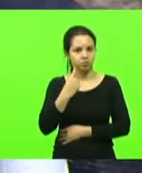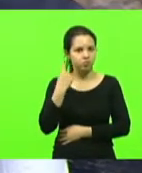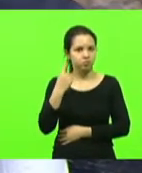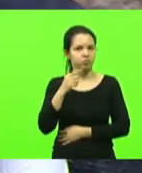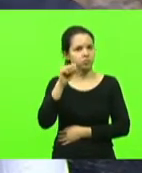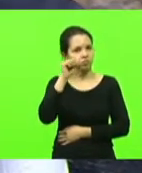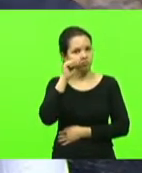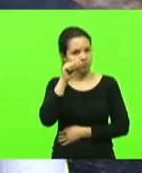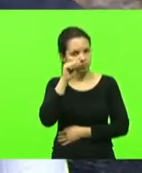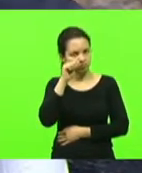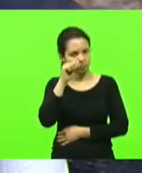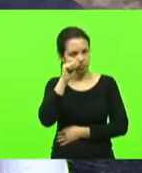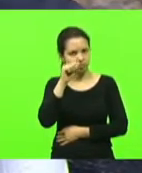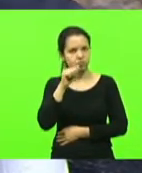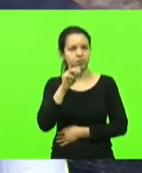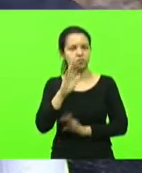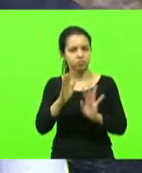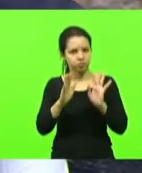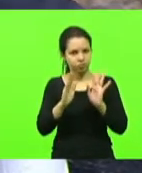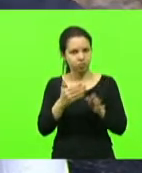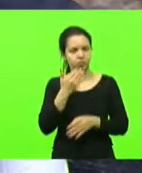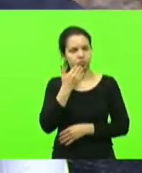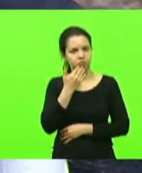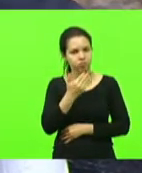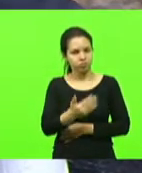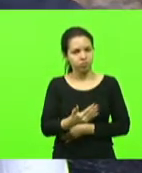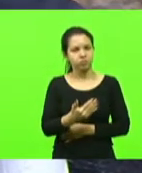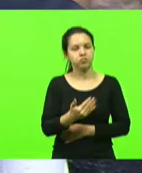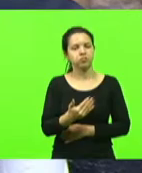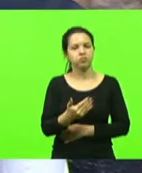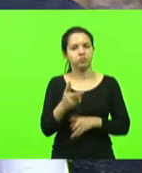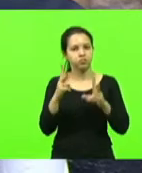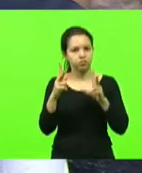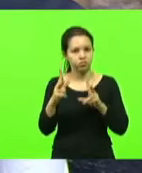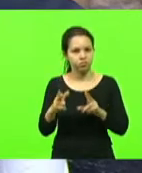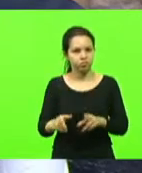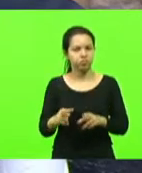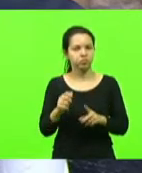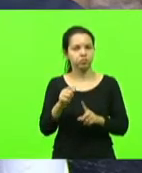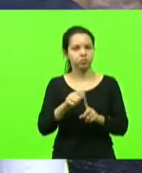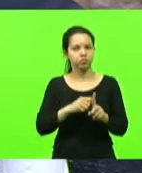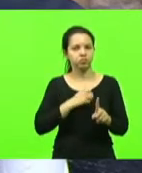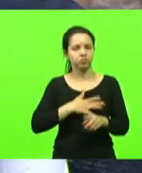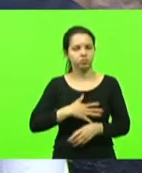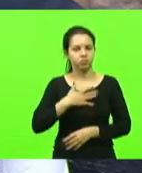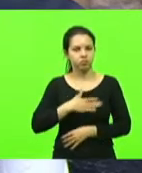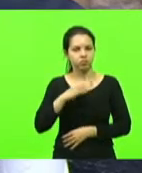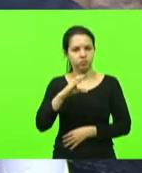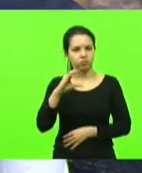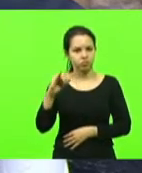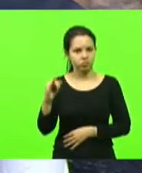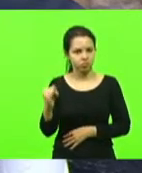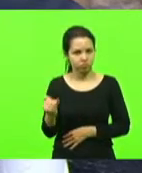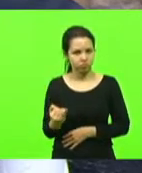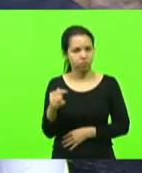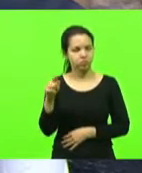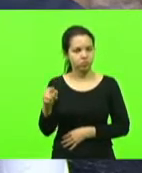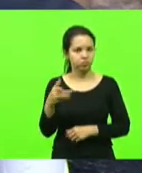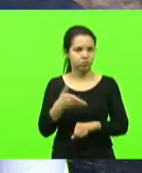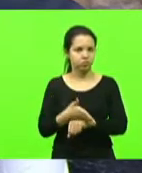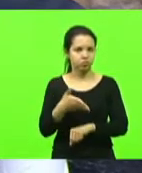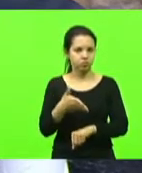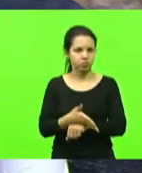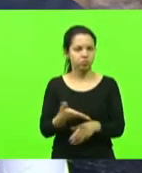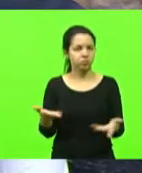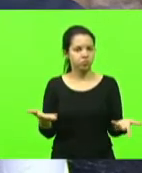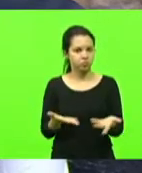ela já teria feito para mim um pedido similar a esse em agosto, para a própria Comissão de Constituição e Justiça, da qual ela faz parte, né? E hoje